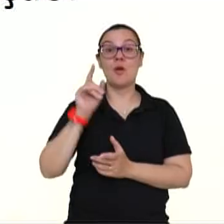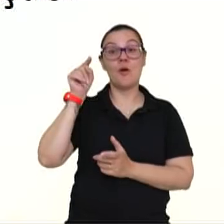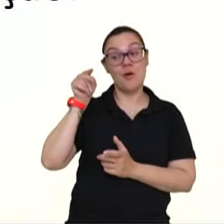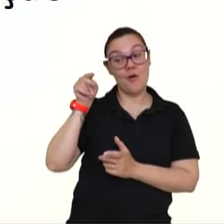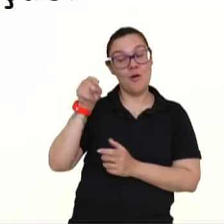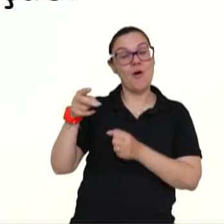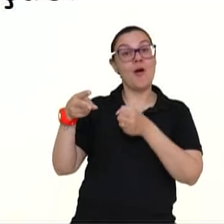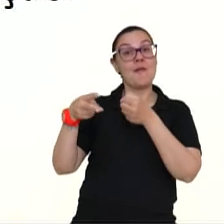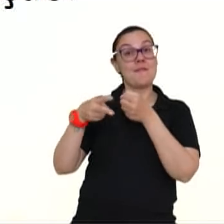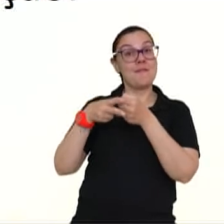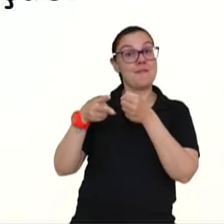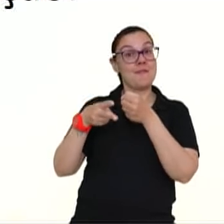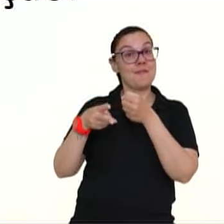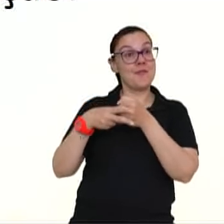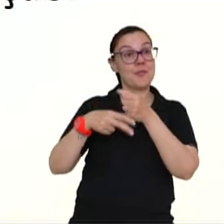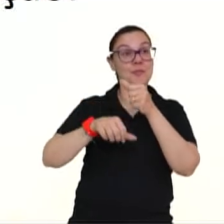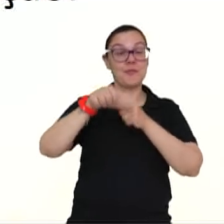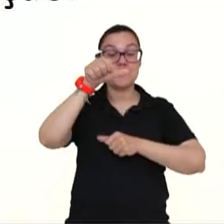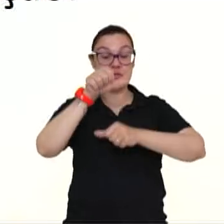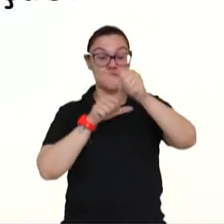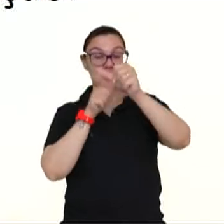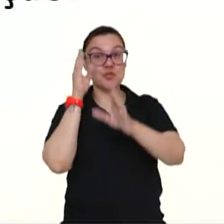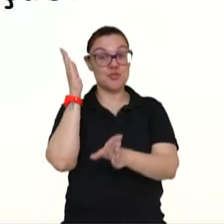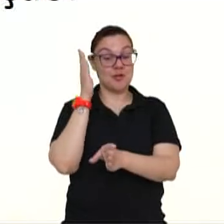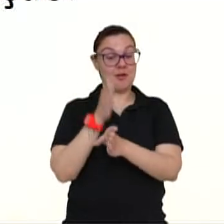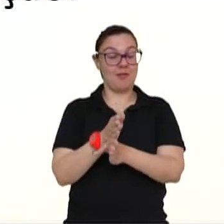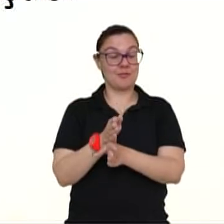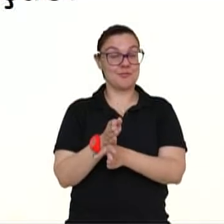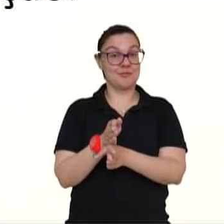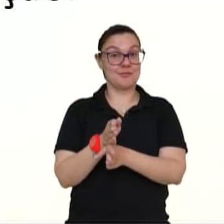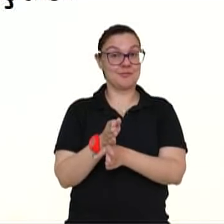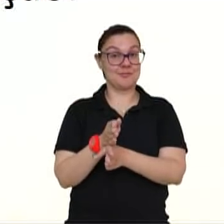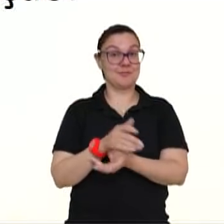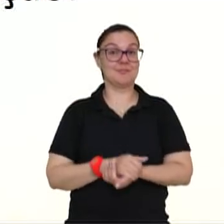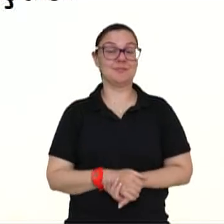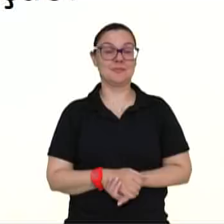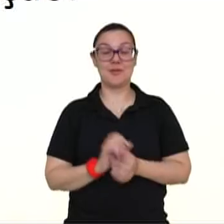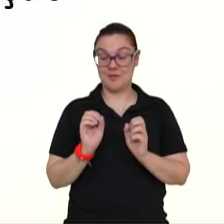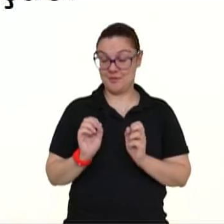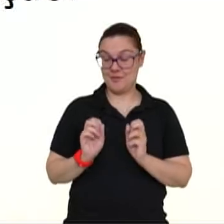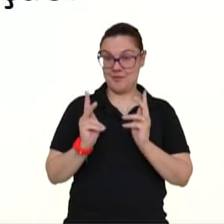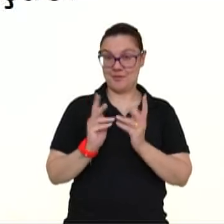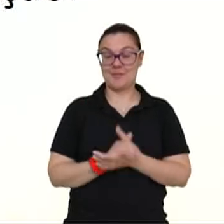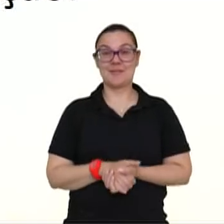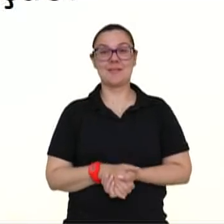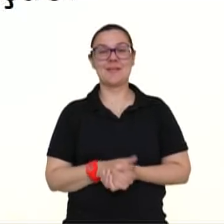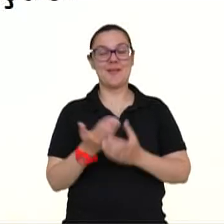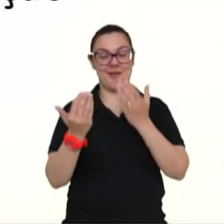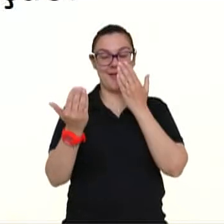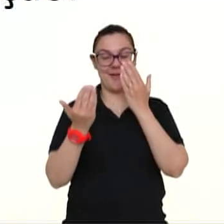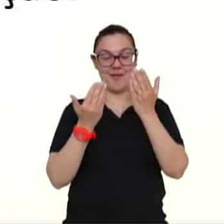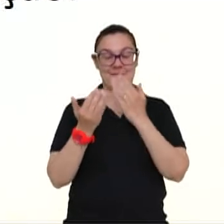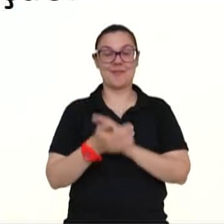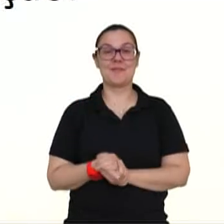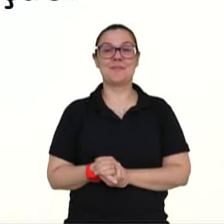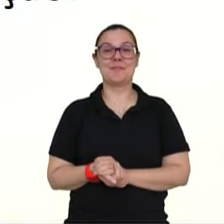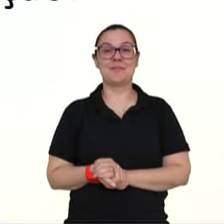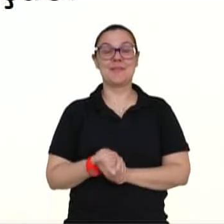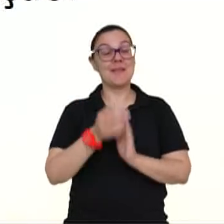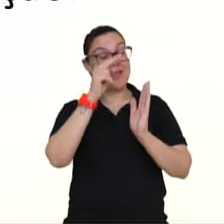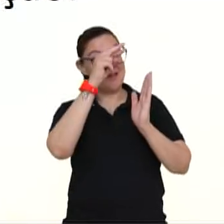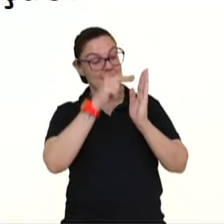falando de verbos transitivos diretos, ok? Confere lá,